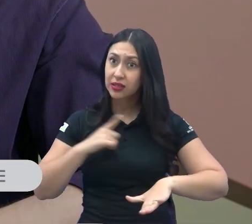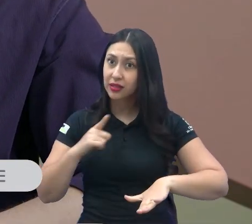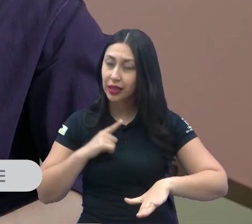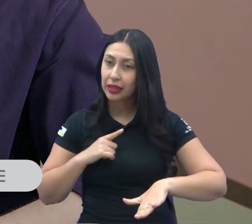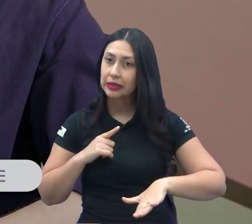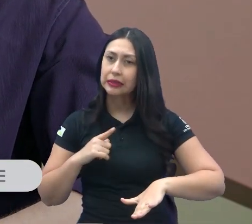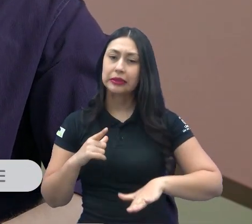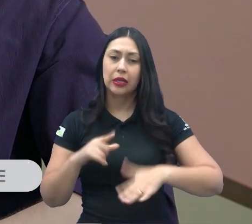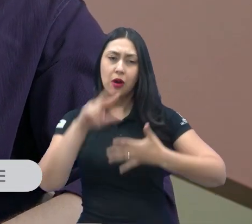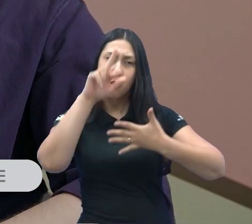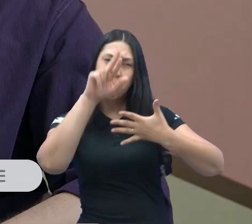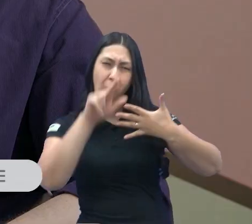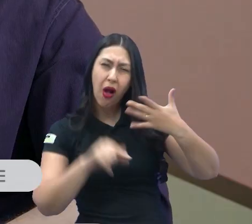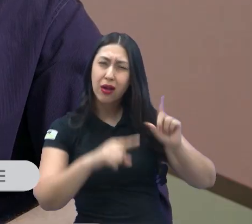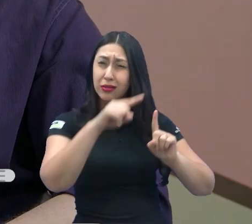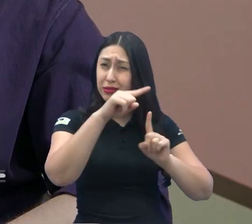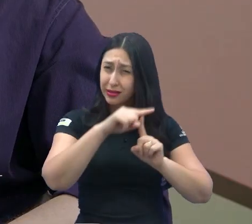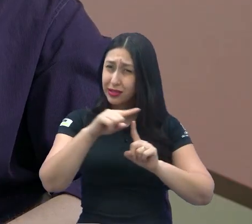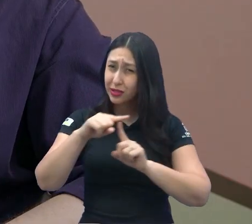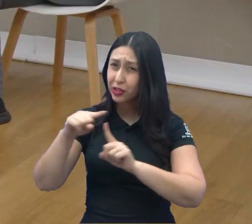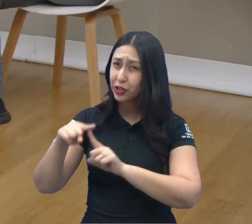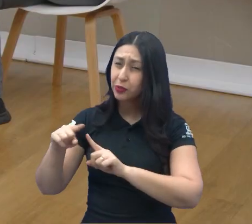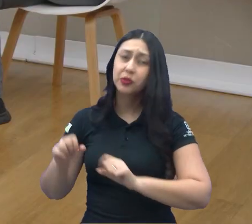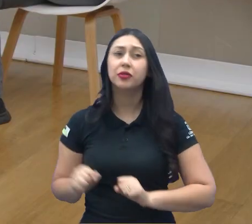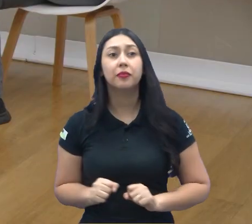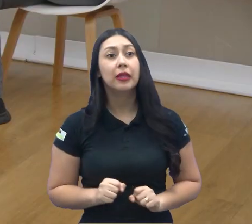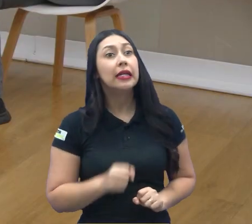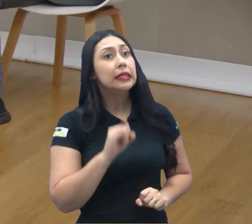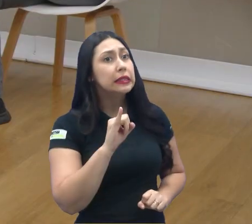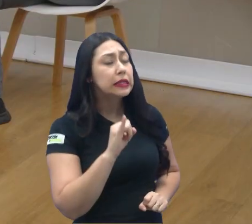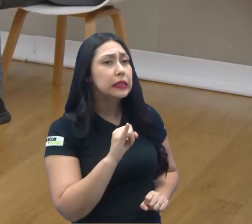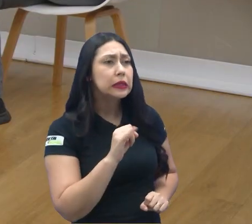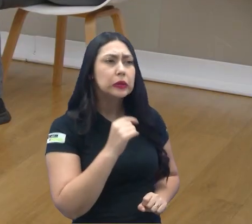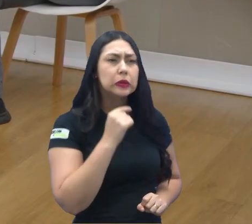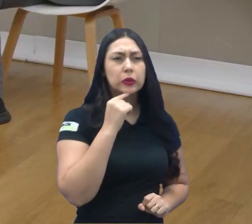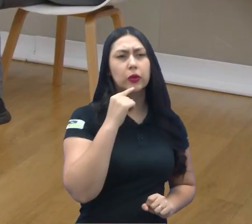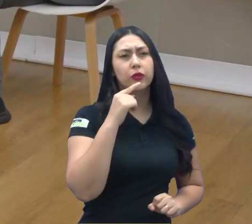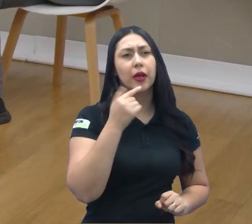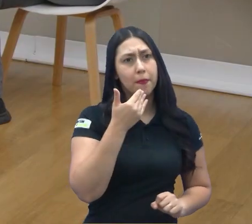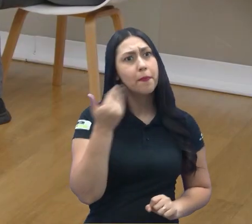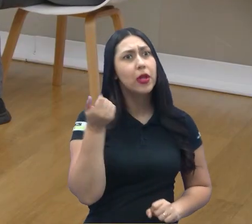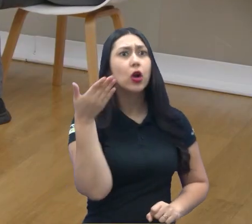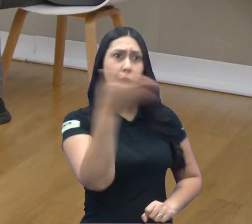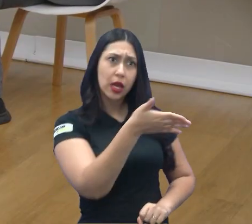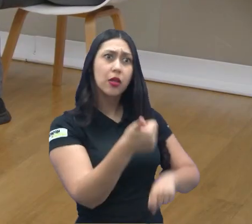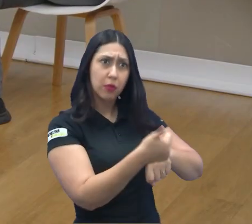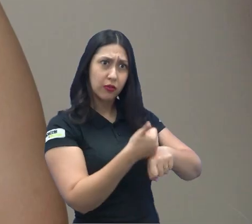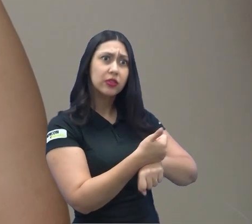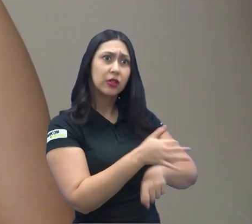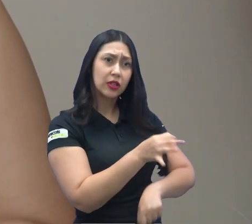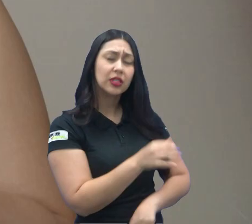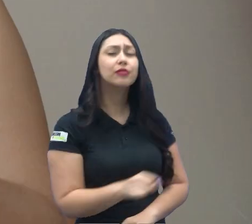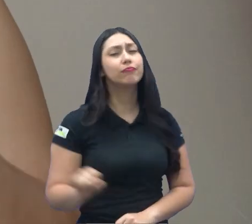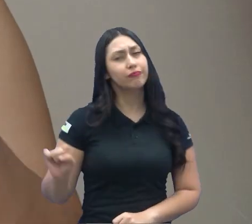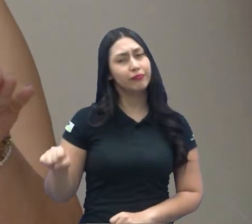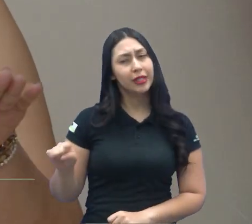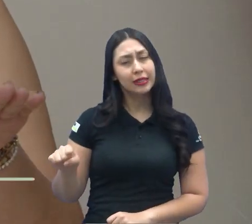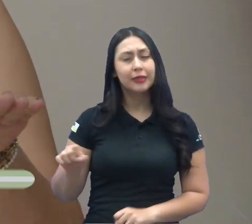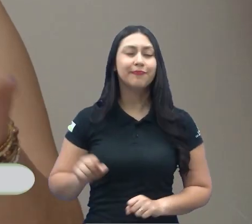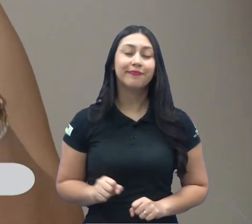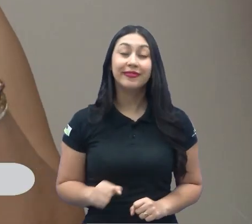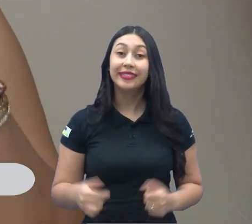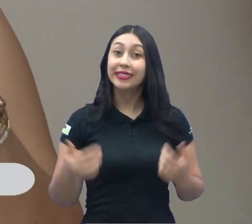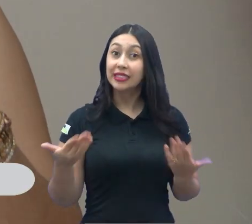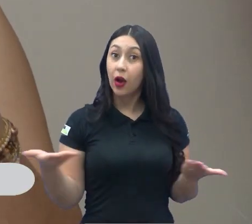alopécias, tem vários tipos de alopécia. E na dúvida, a gente sempre fala, né? Procure um especialista. Com certeza. É verdade. Olha, agora que nós já